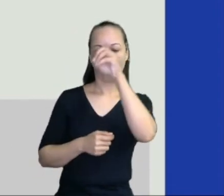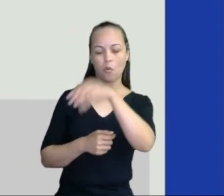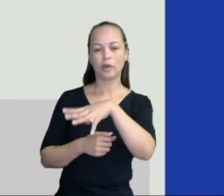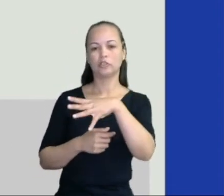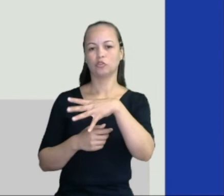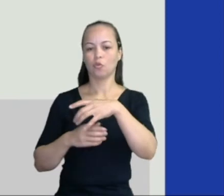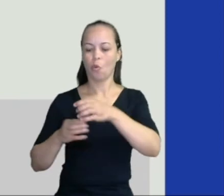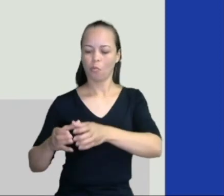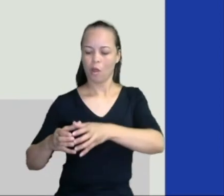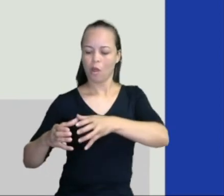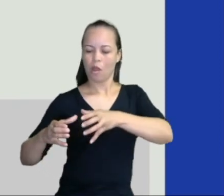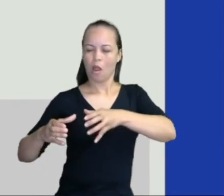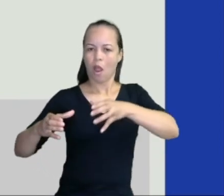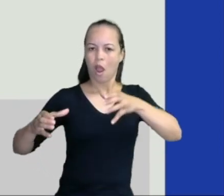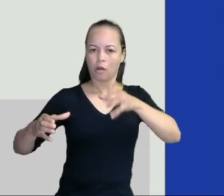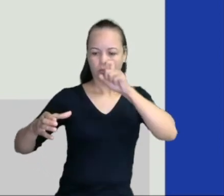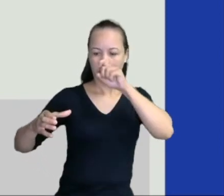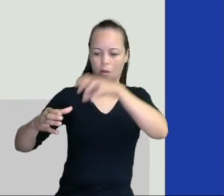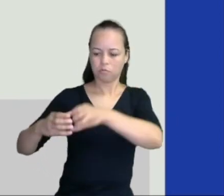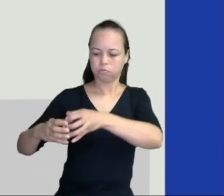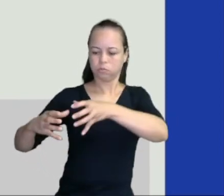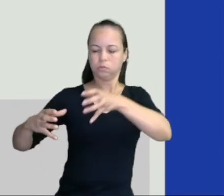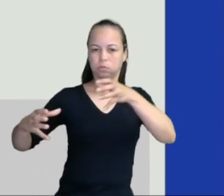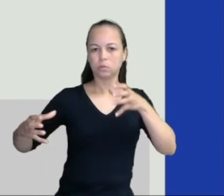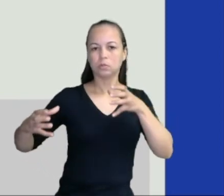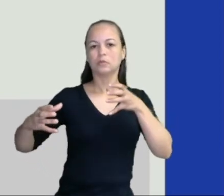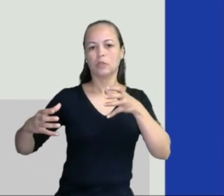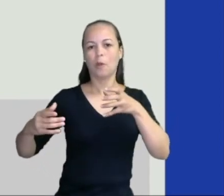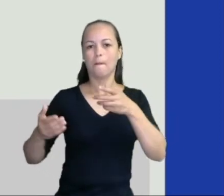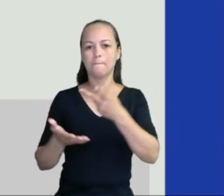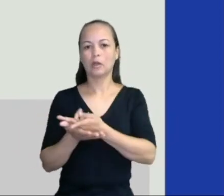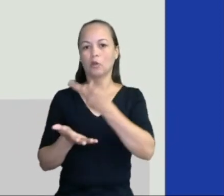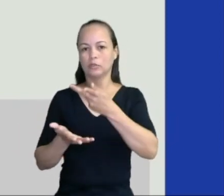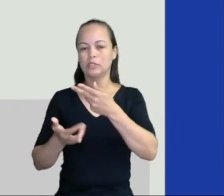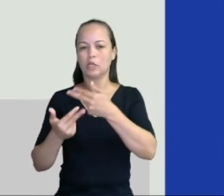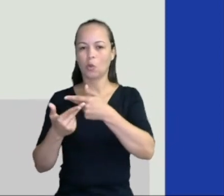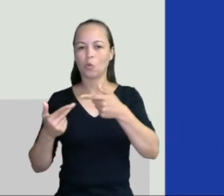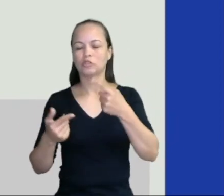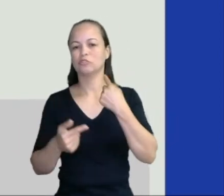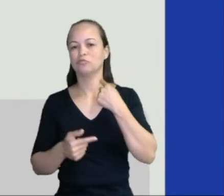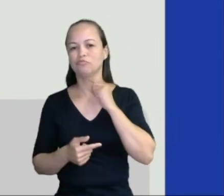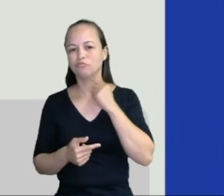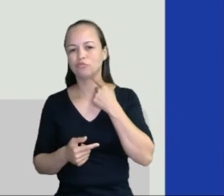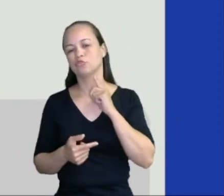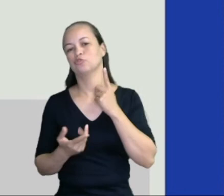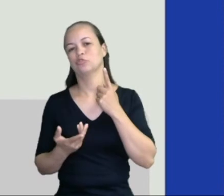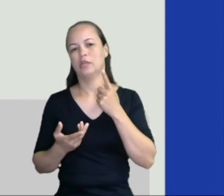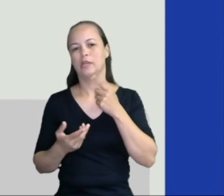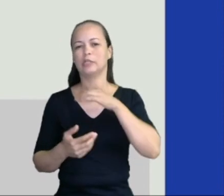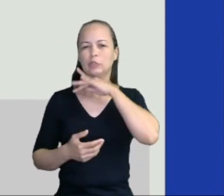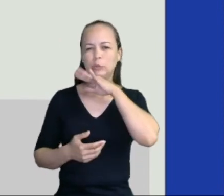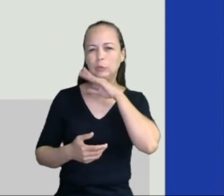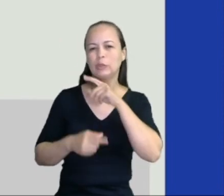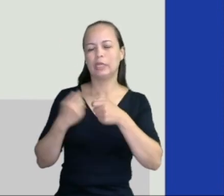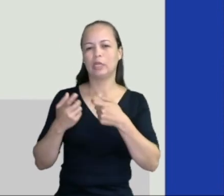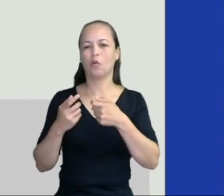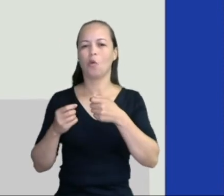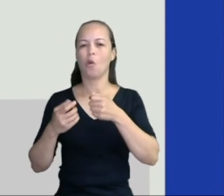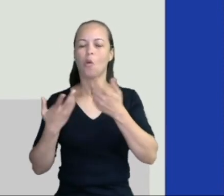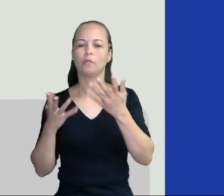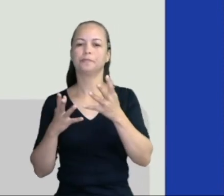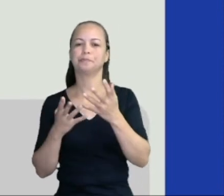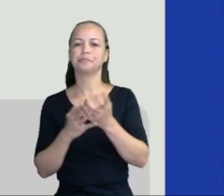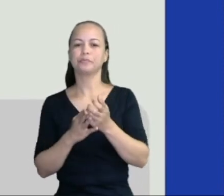lugar errado, gente, pode trazer muitas coisas ruins, como a poluição da atmosfera, do nosso ar,